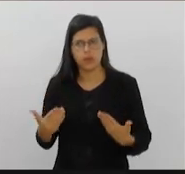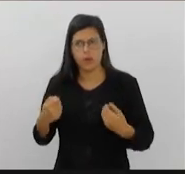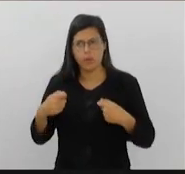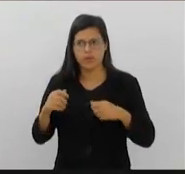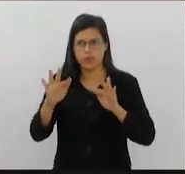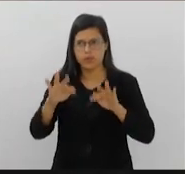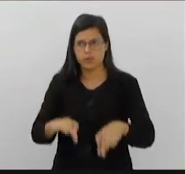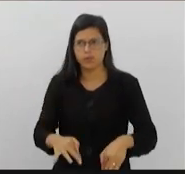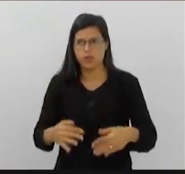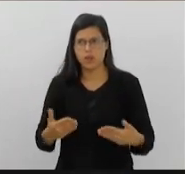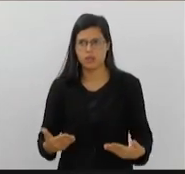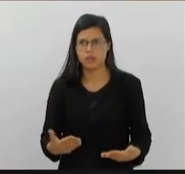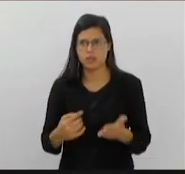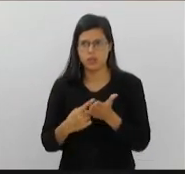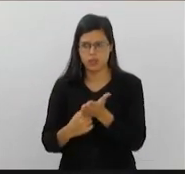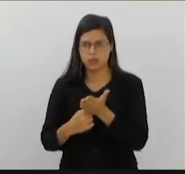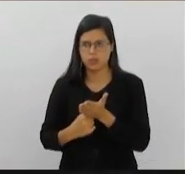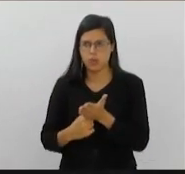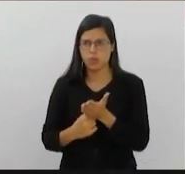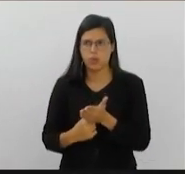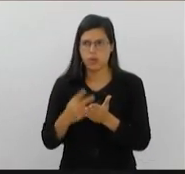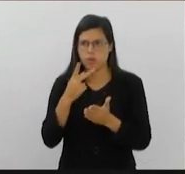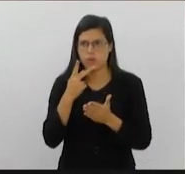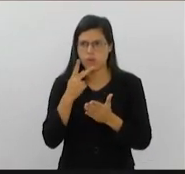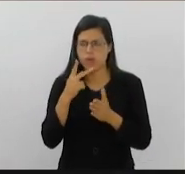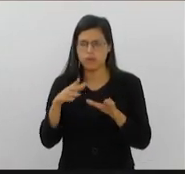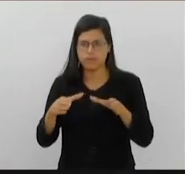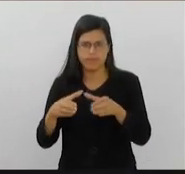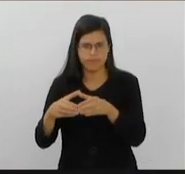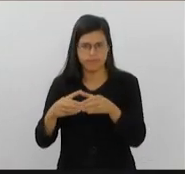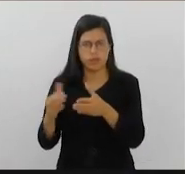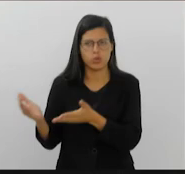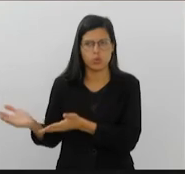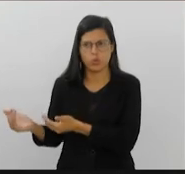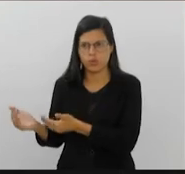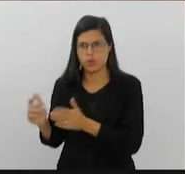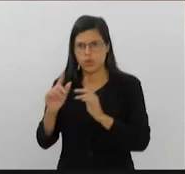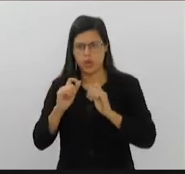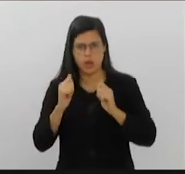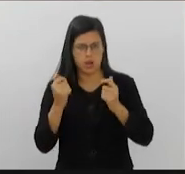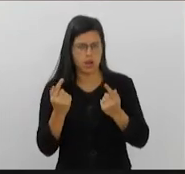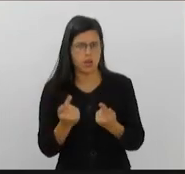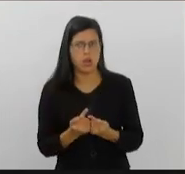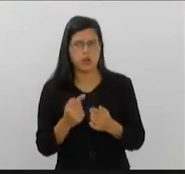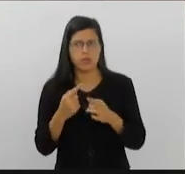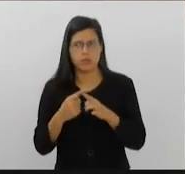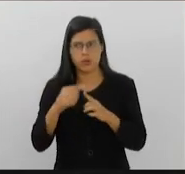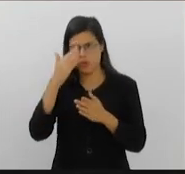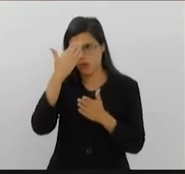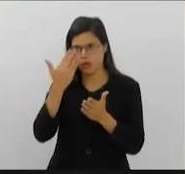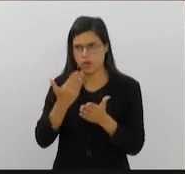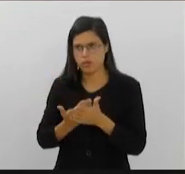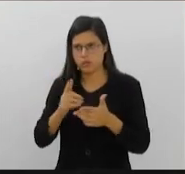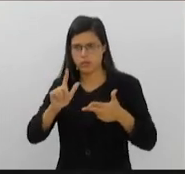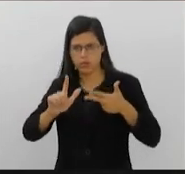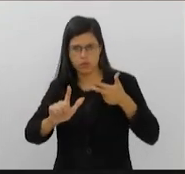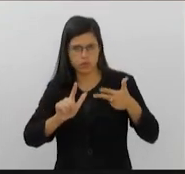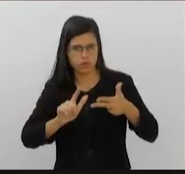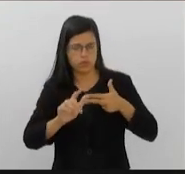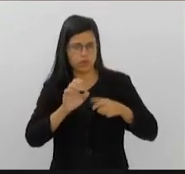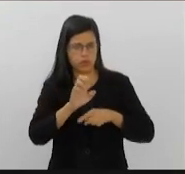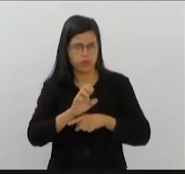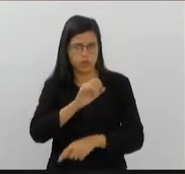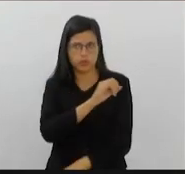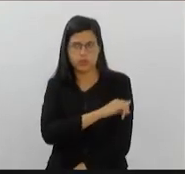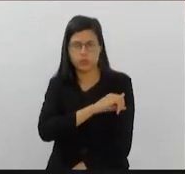encerrar reafirmando esse compromisso e dizendo viva a Frente Parlamentar de Juventude da Assembleia Legislativa, porque eu acredito que o Legislativo do Estado do Rio de